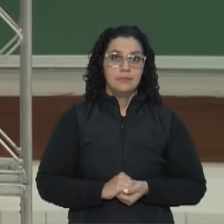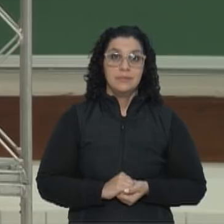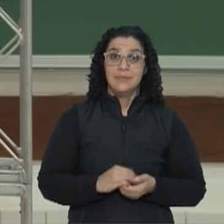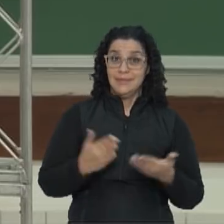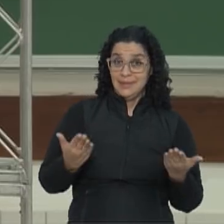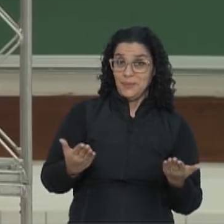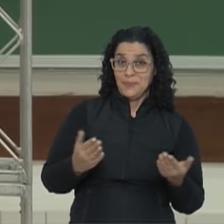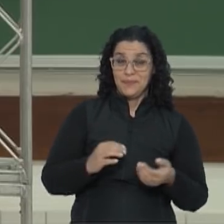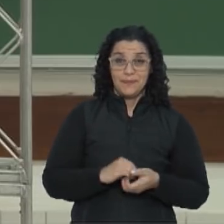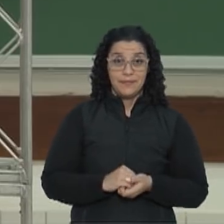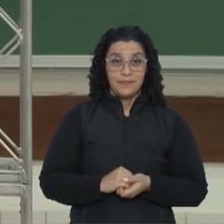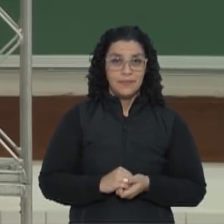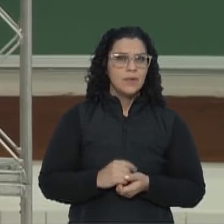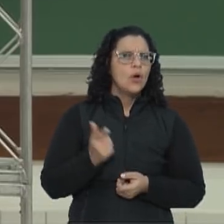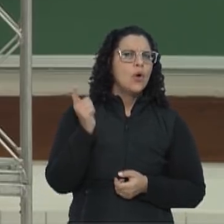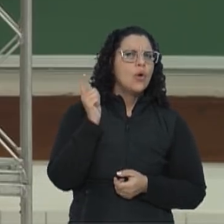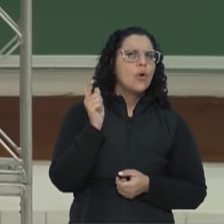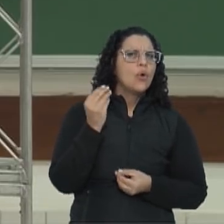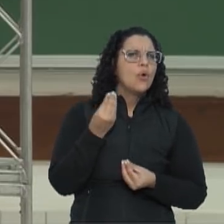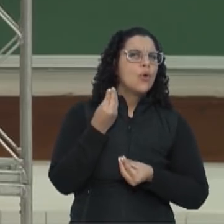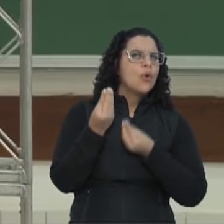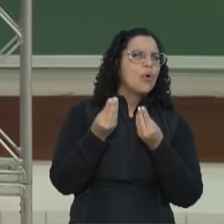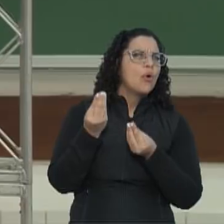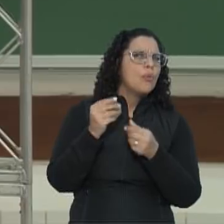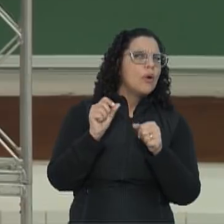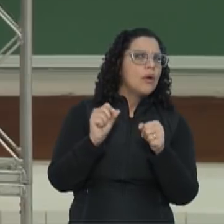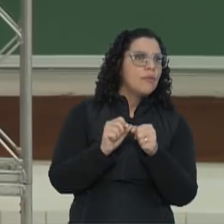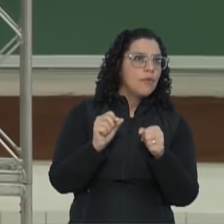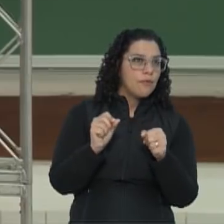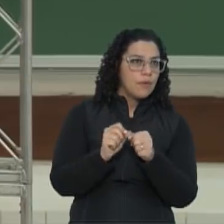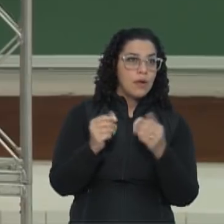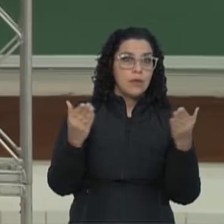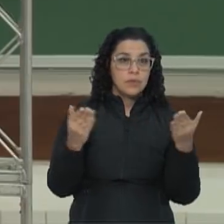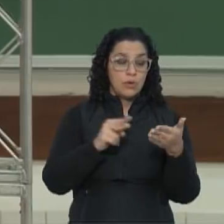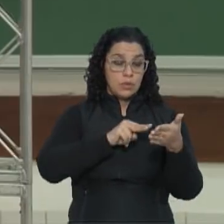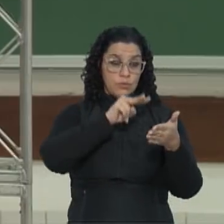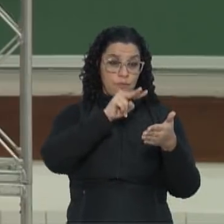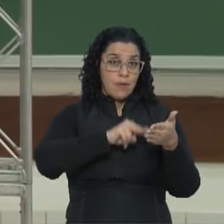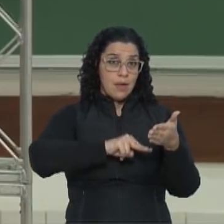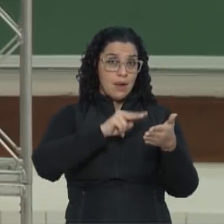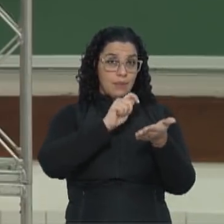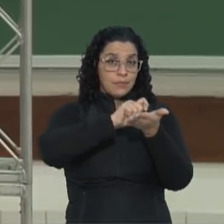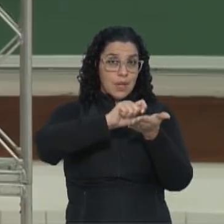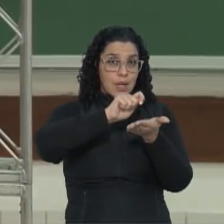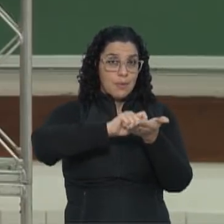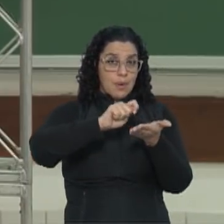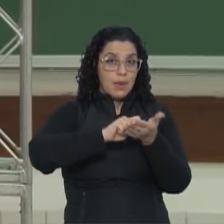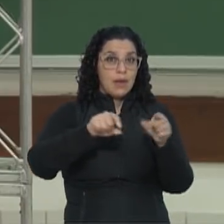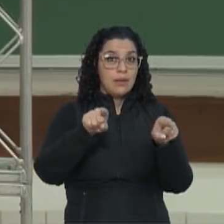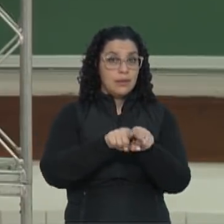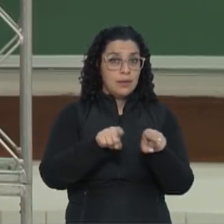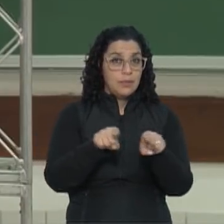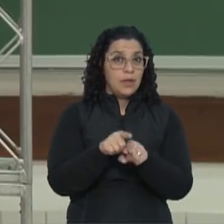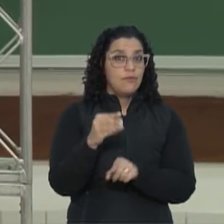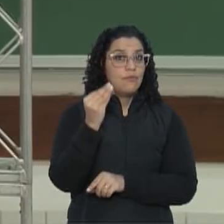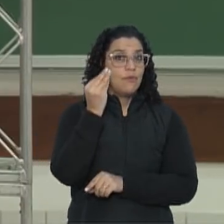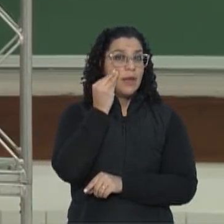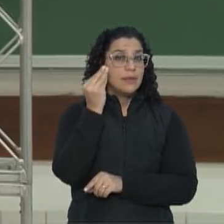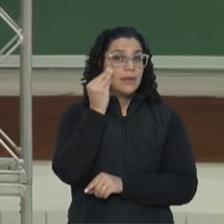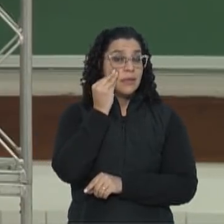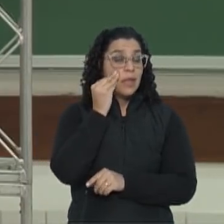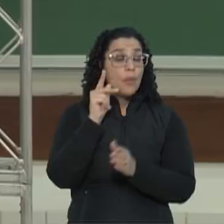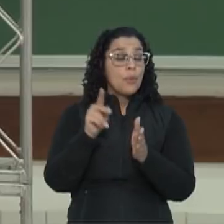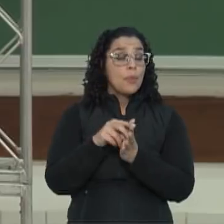E aí, como é que a gente faz? Escreva como se lê e em seguida vai escrever a